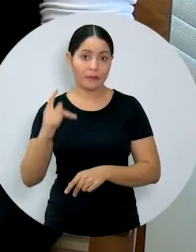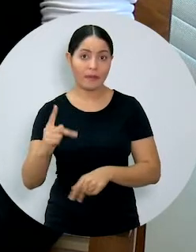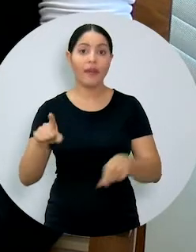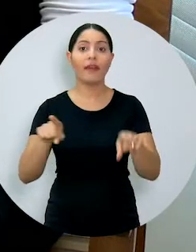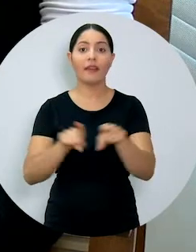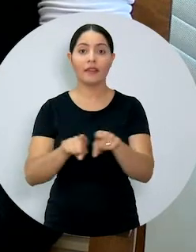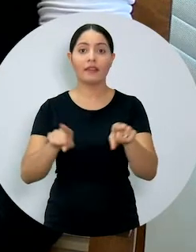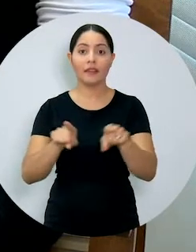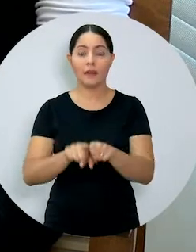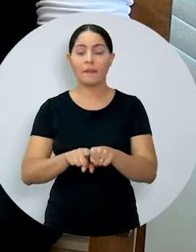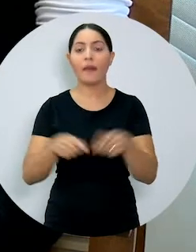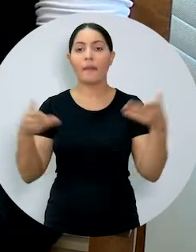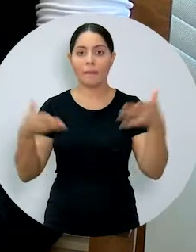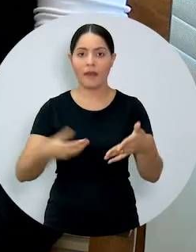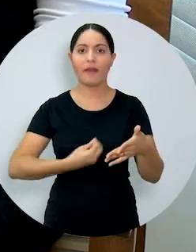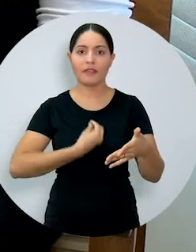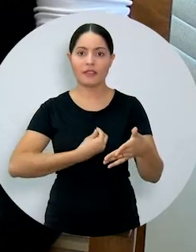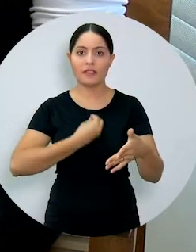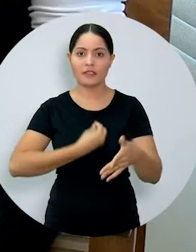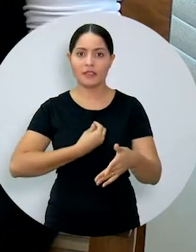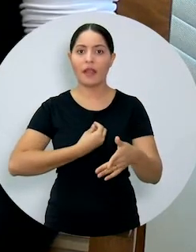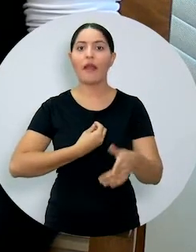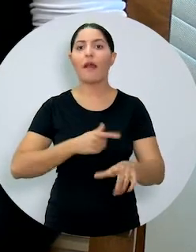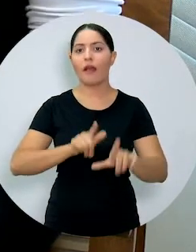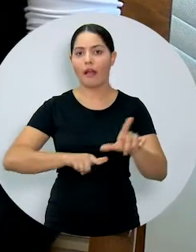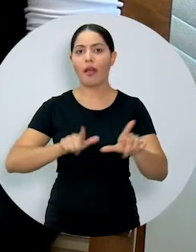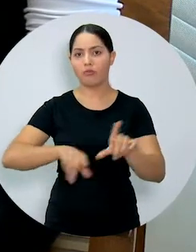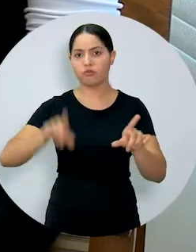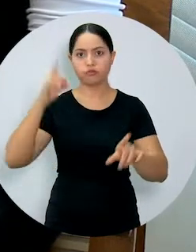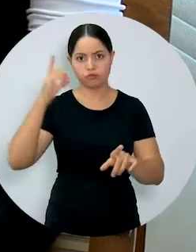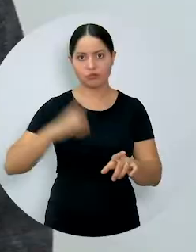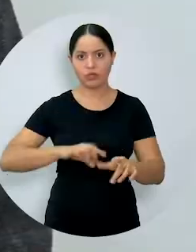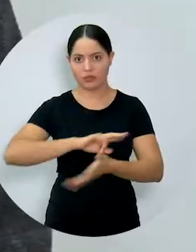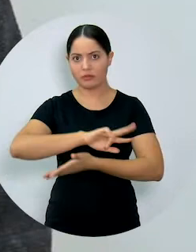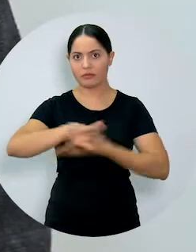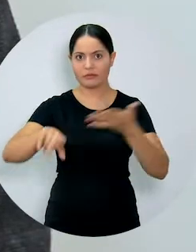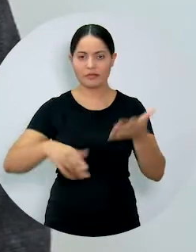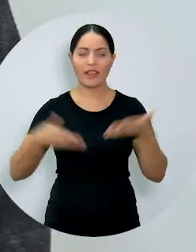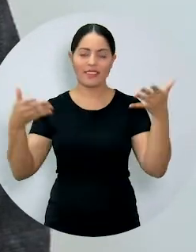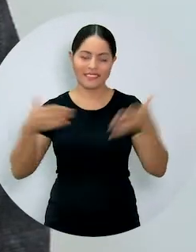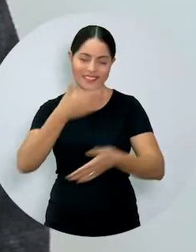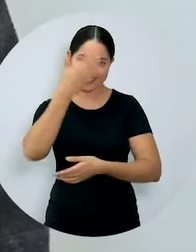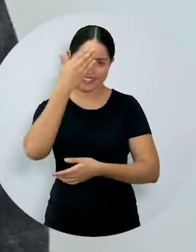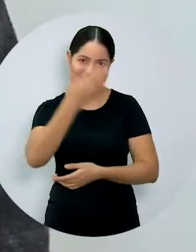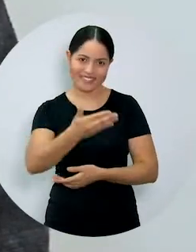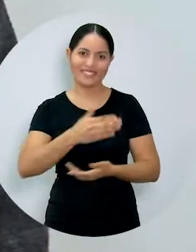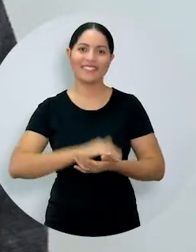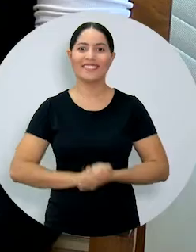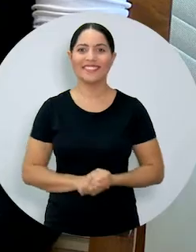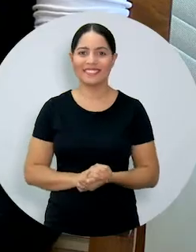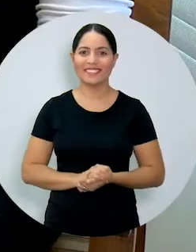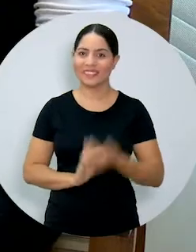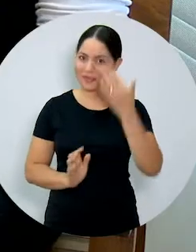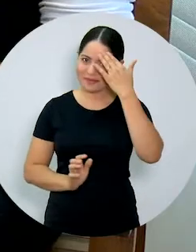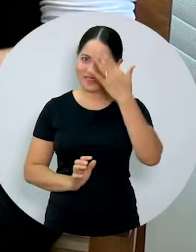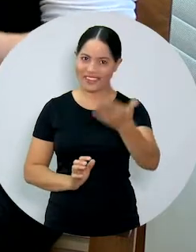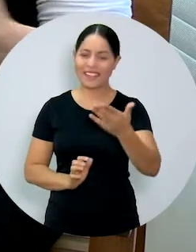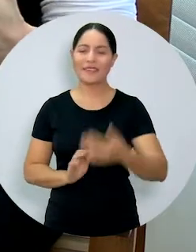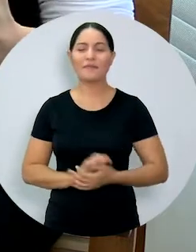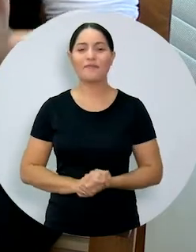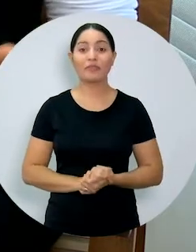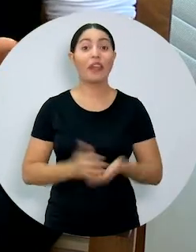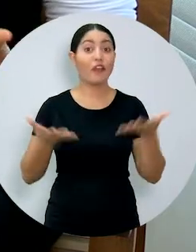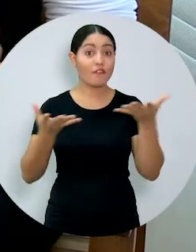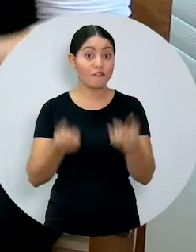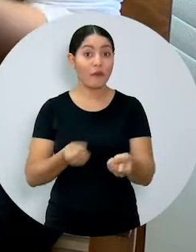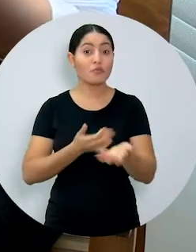também ex-ministro da Justiça. Muito obrigada por participar conosco. Prazer é meu, Natália. Muito bem. Doutor Miguel, começo